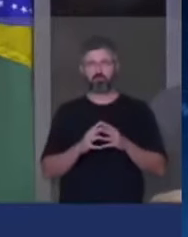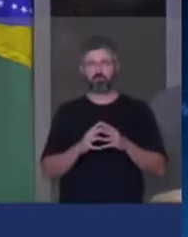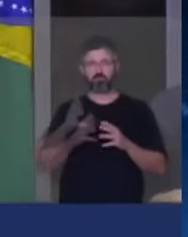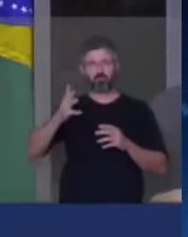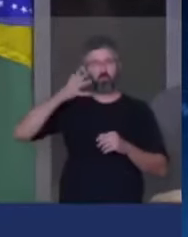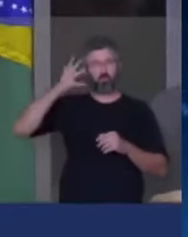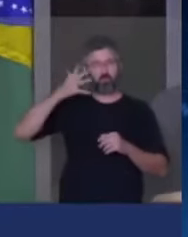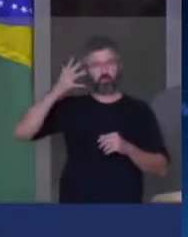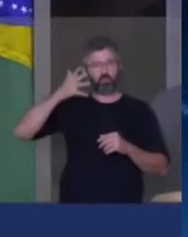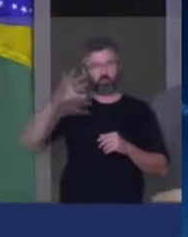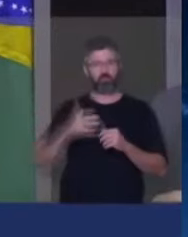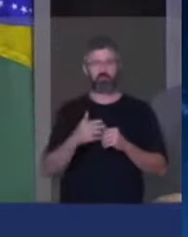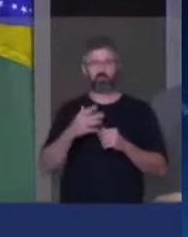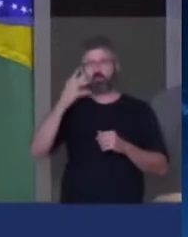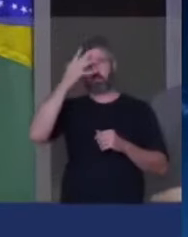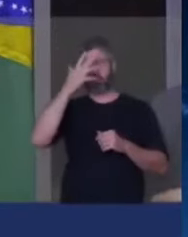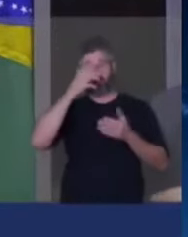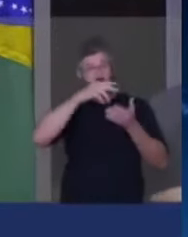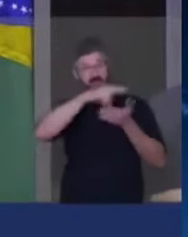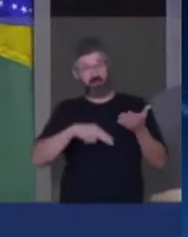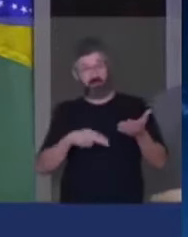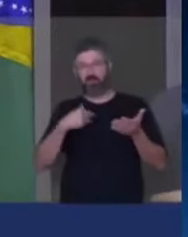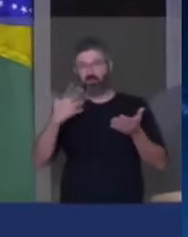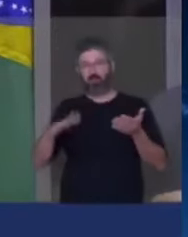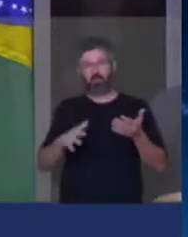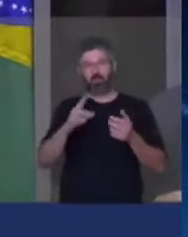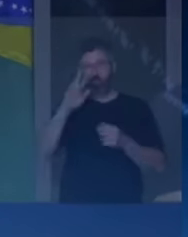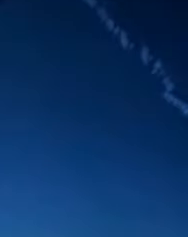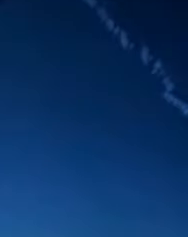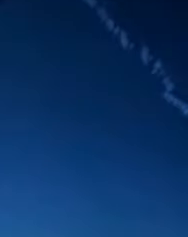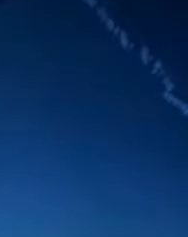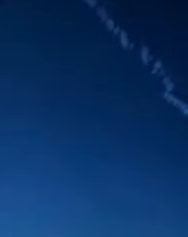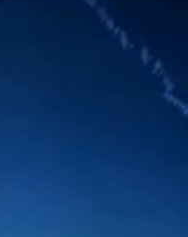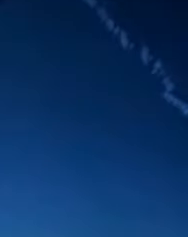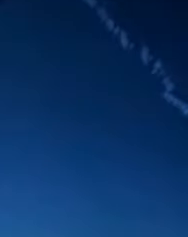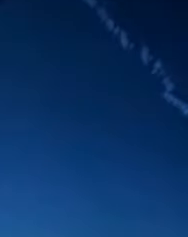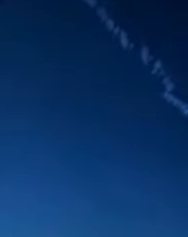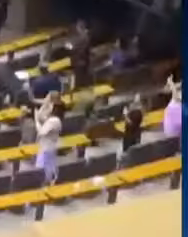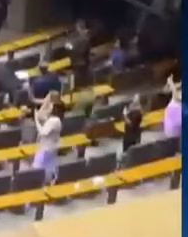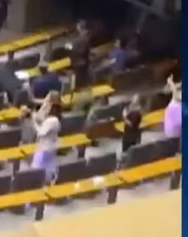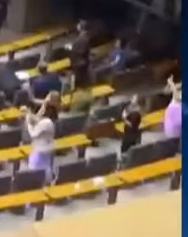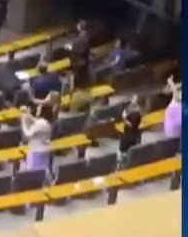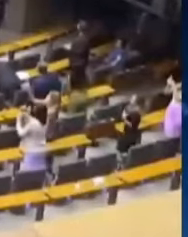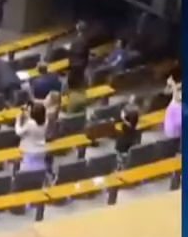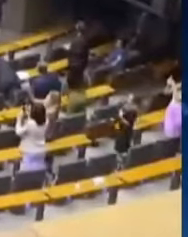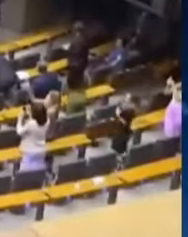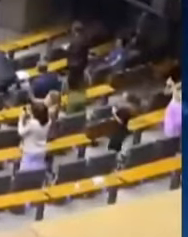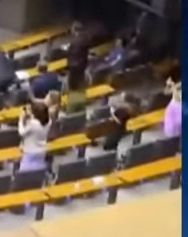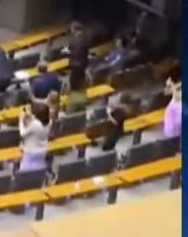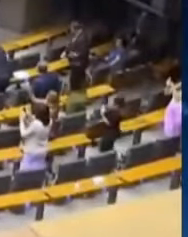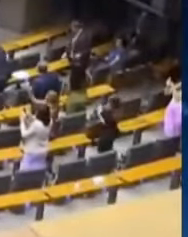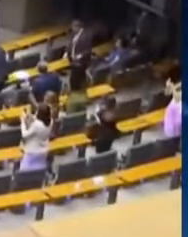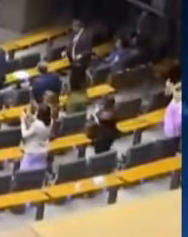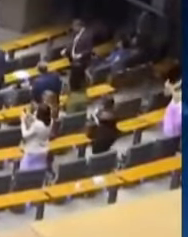escolhido. Tem o Antônio Brito, do PSD, que é um nome visto como mais próximo do Palácio e menos do